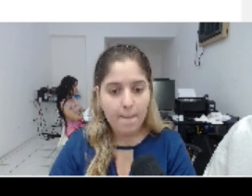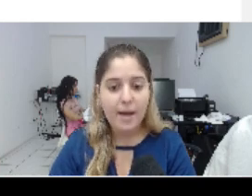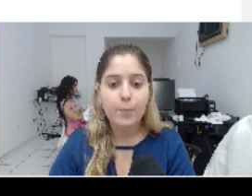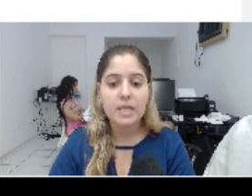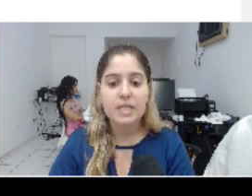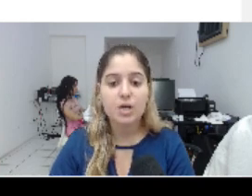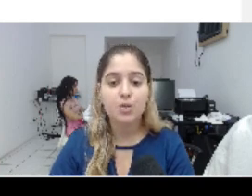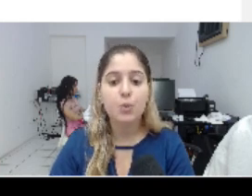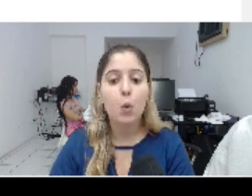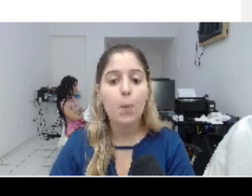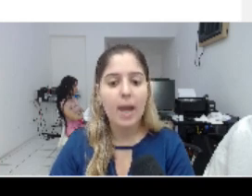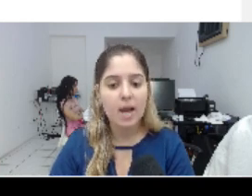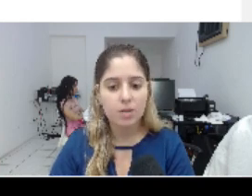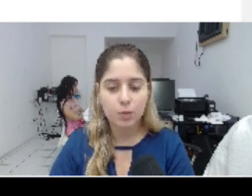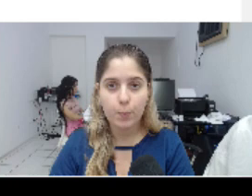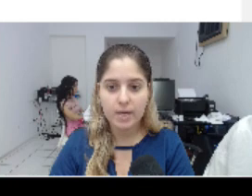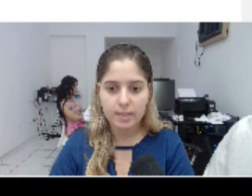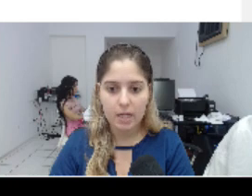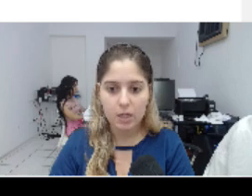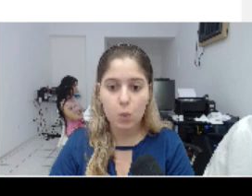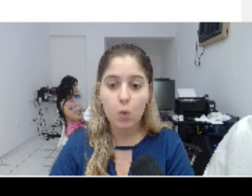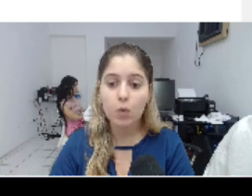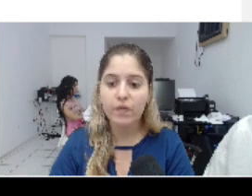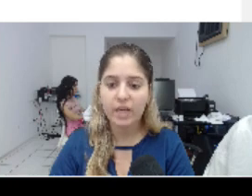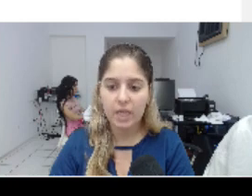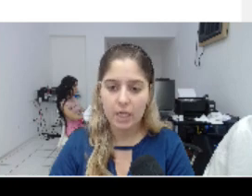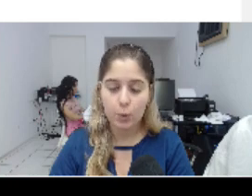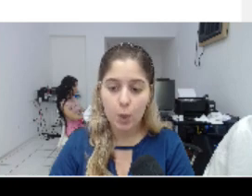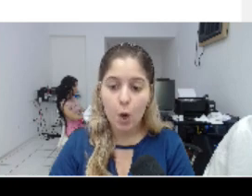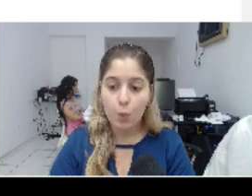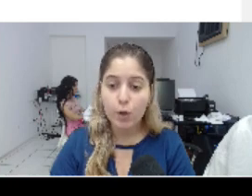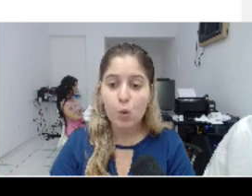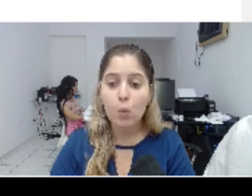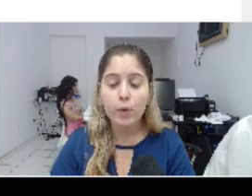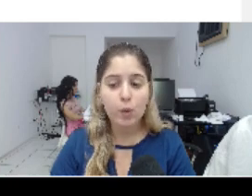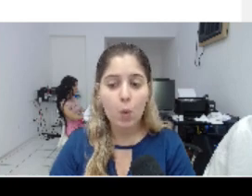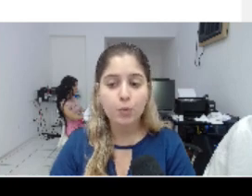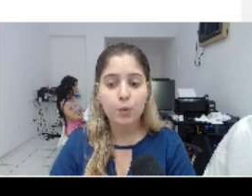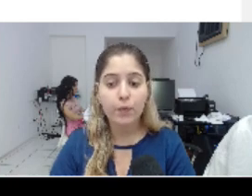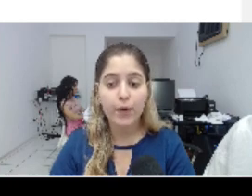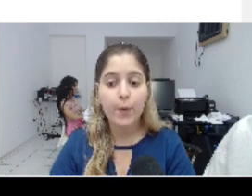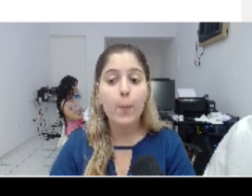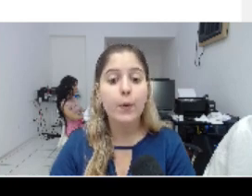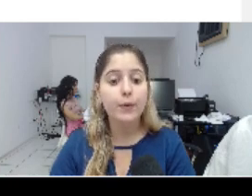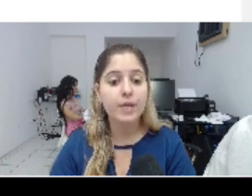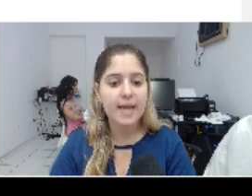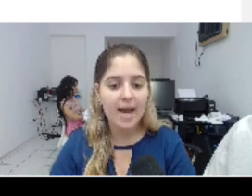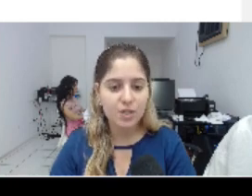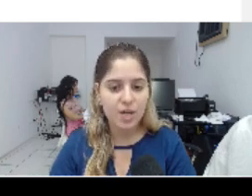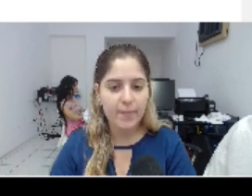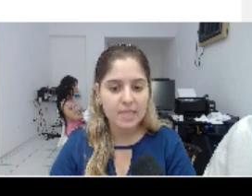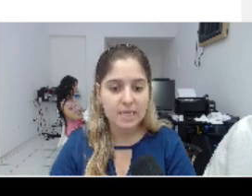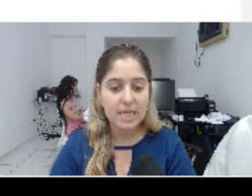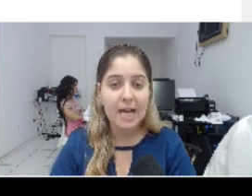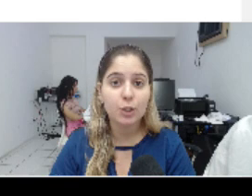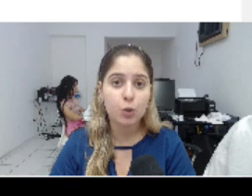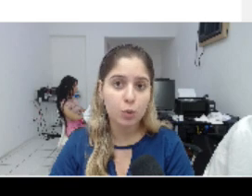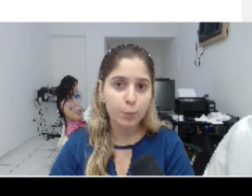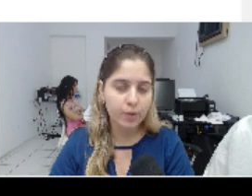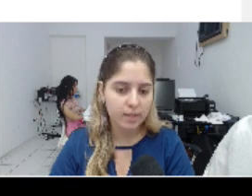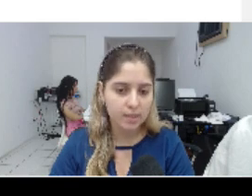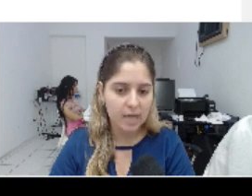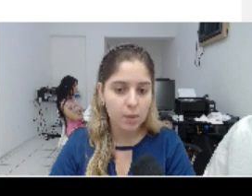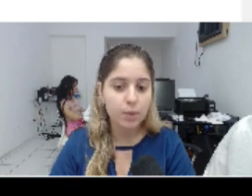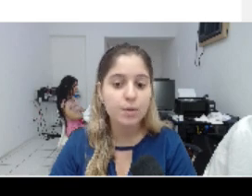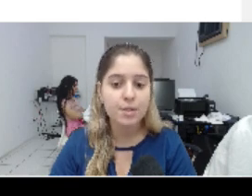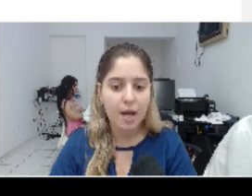verde. Para o presidente do complexo do PCEM, Hugo Figueiredo, o encontro foi uma oportunidade de apresentar todo